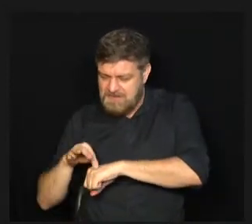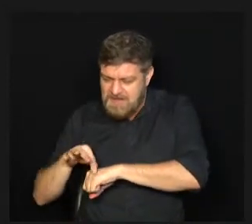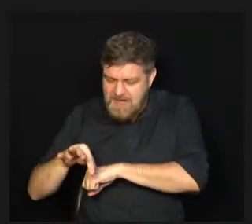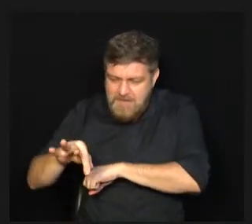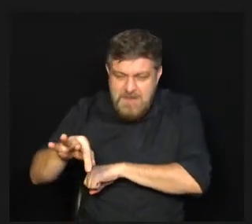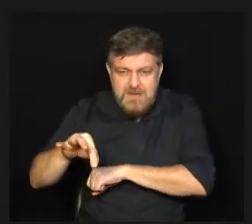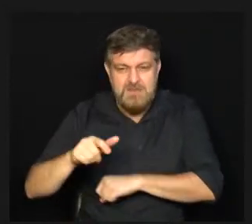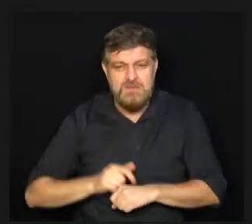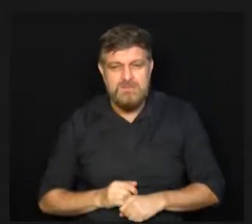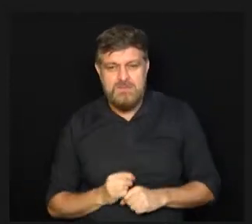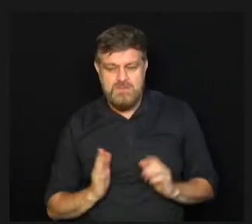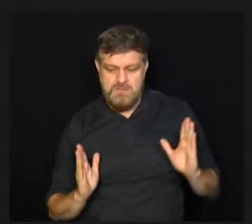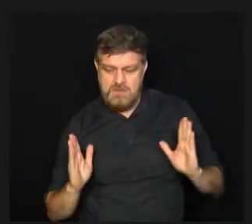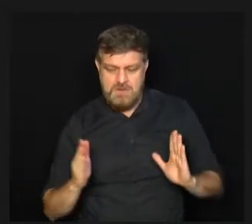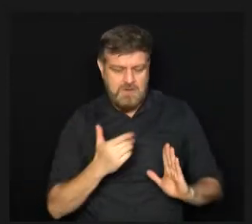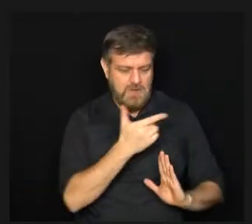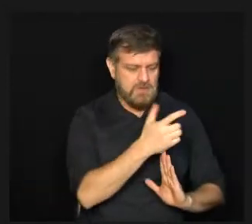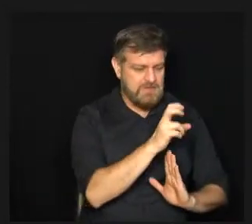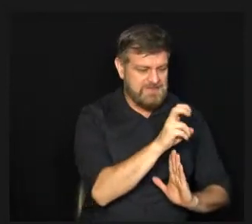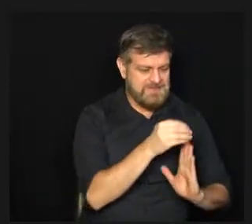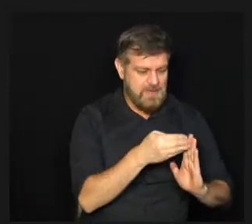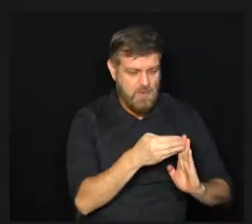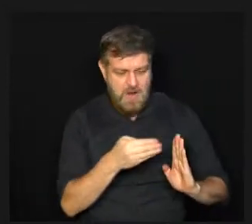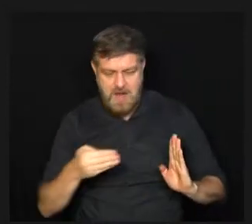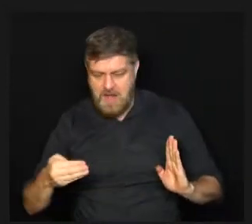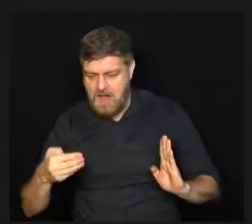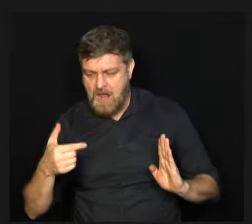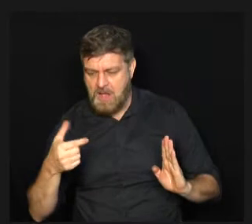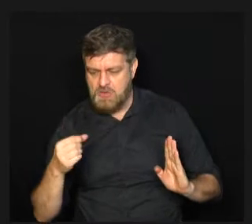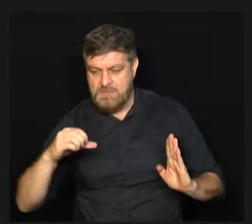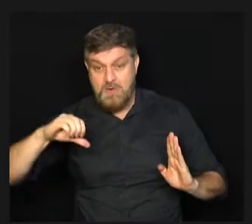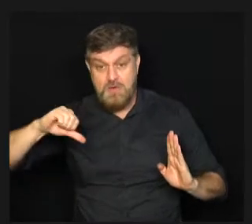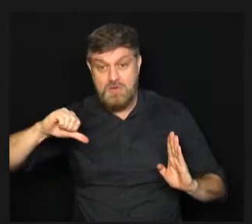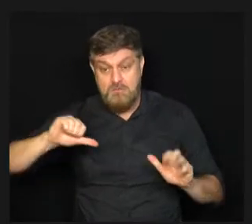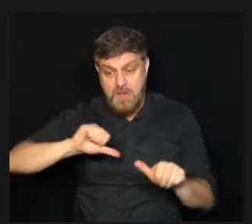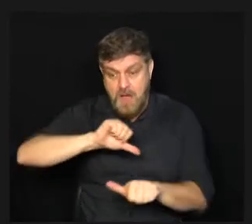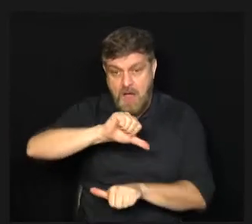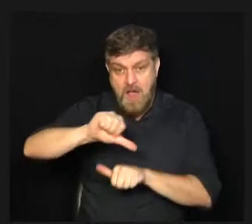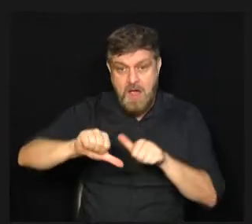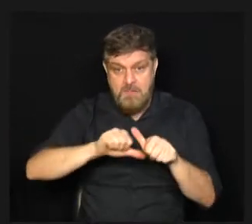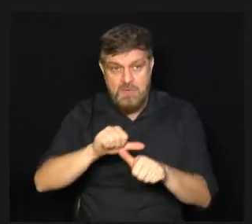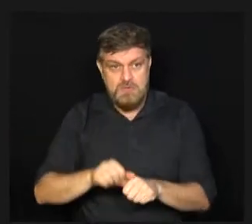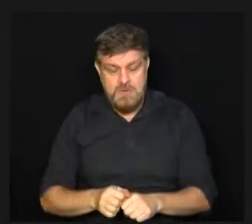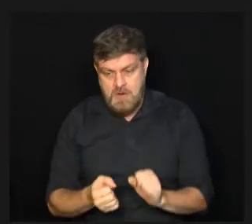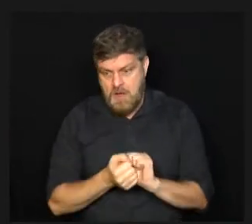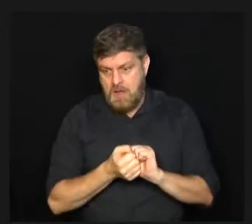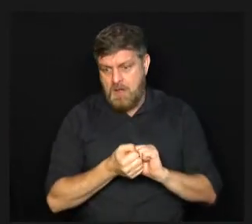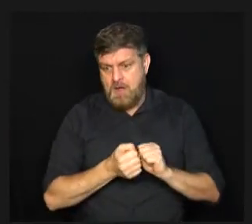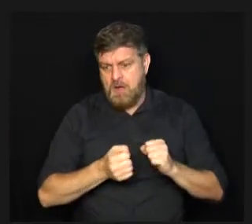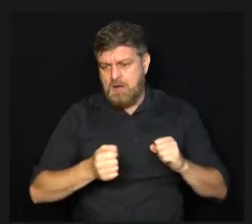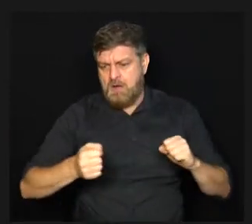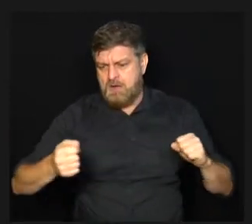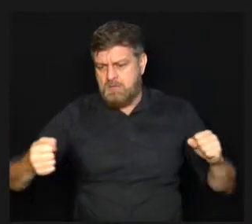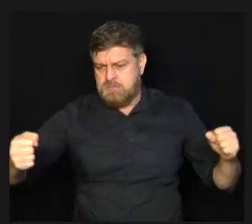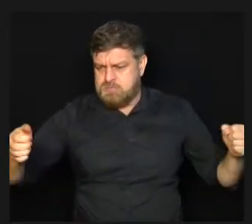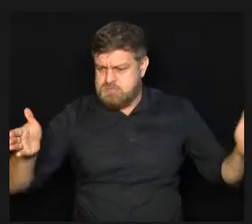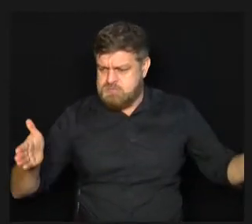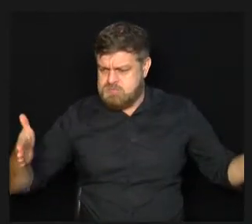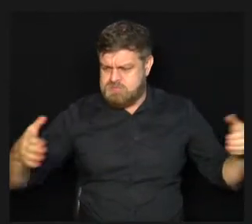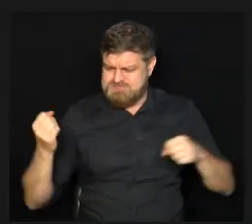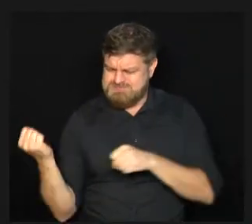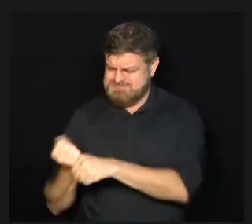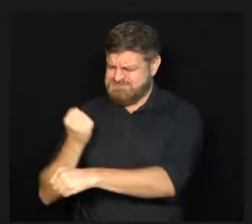entre o ano de 2005 e 2009, ele se transforma num aeroporto gigante, numa